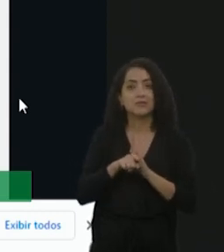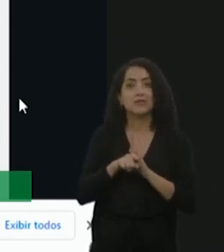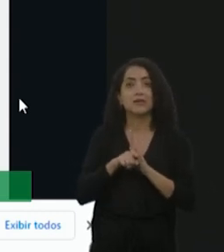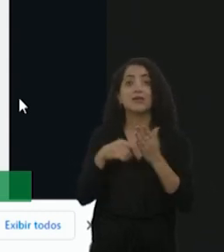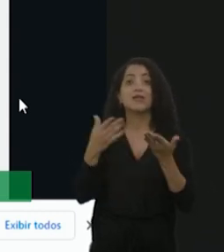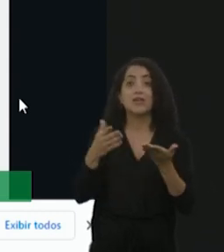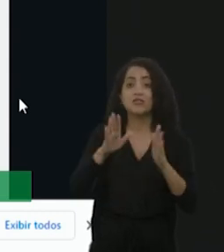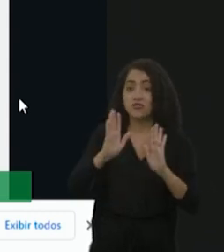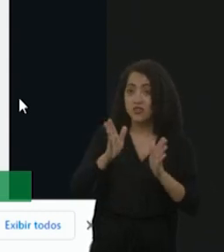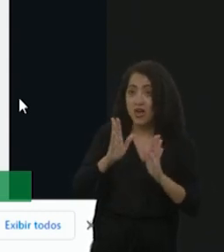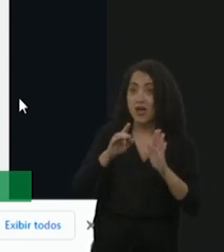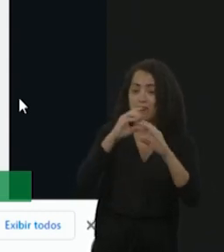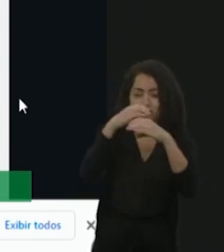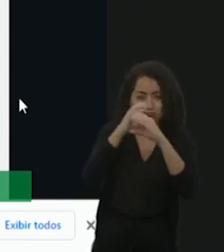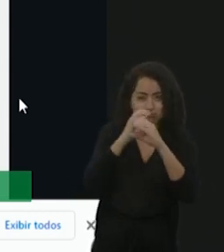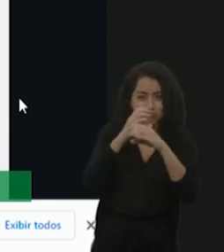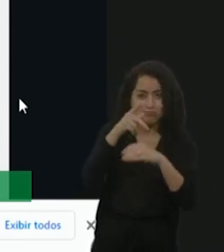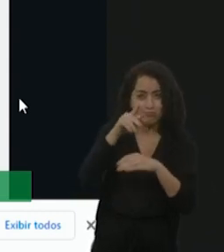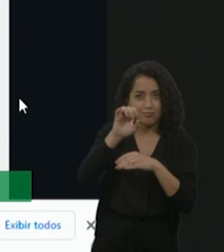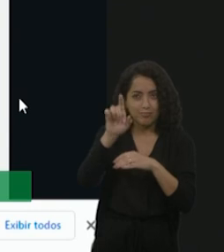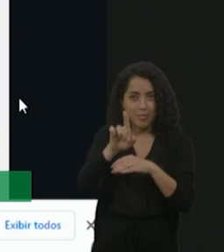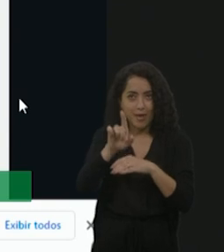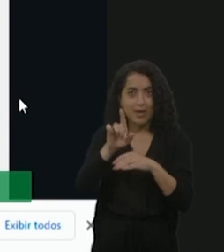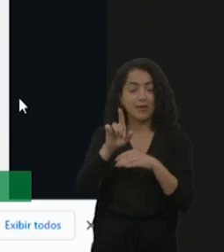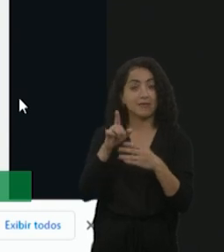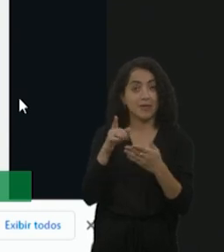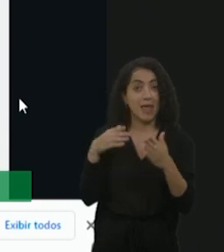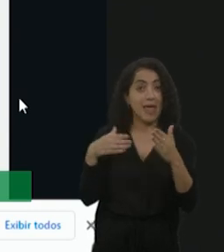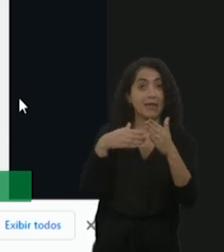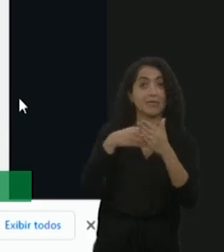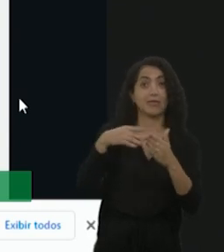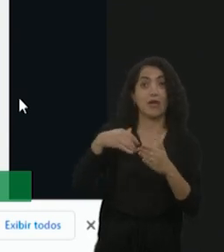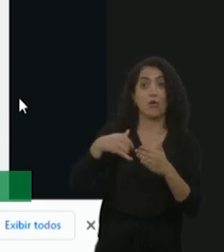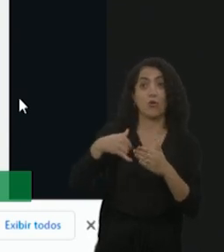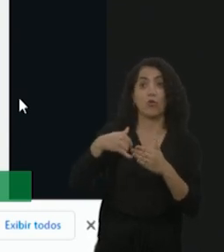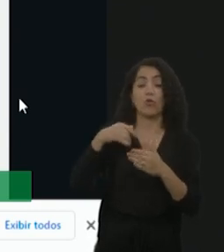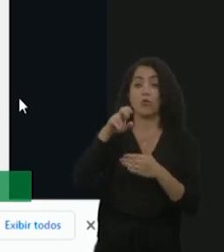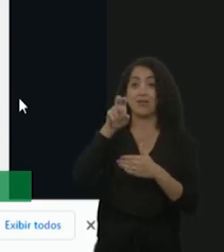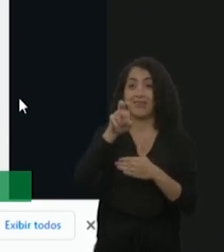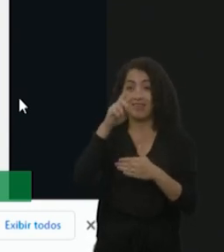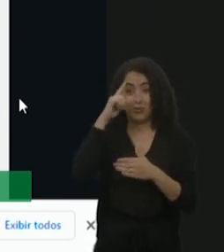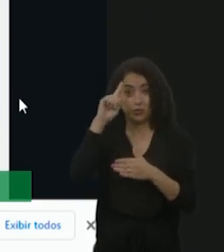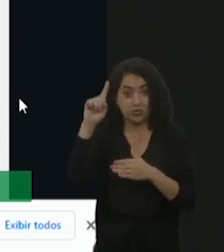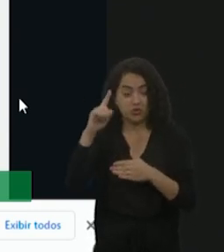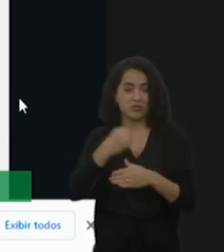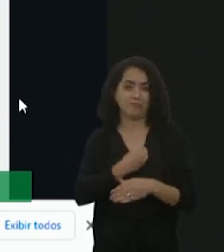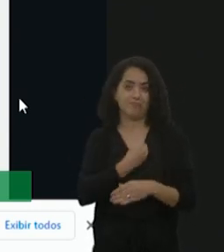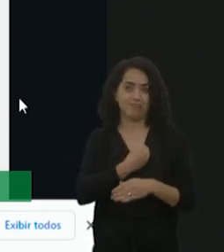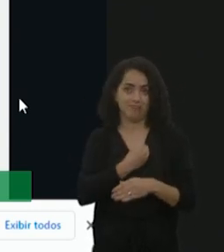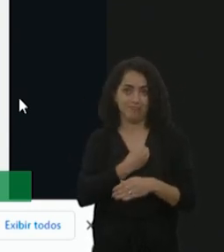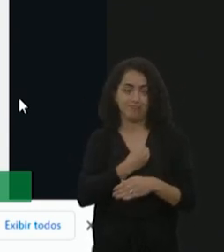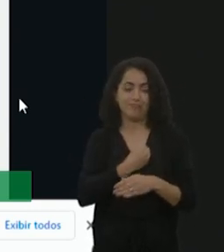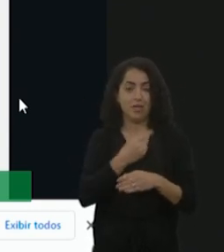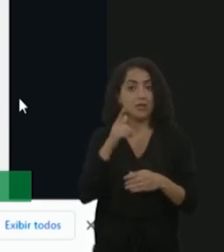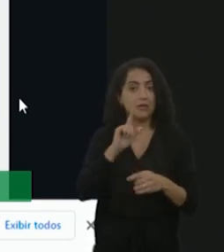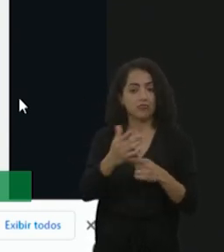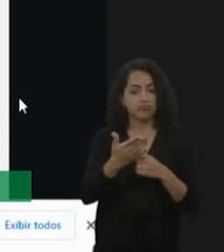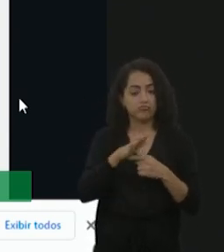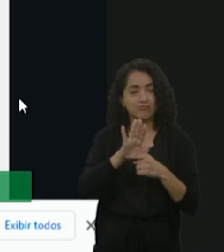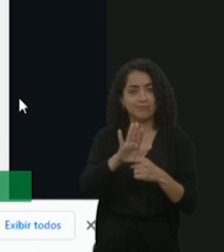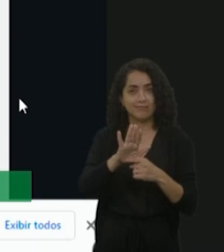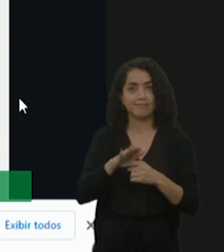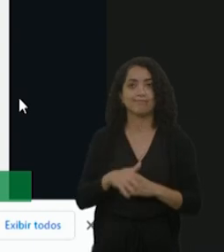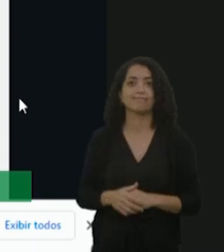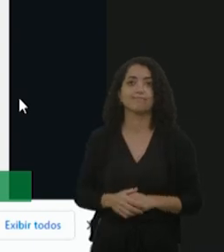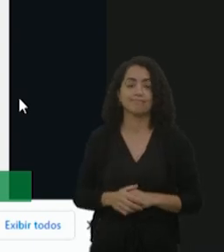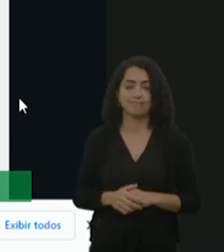fez o teste do bebezinho? É até o quinto dia de vida. Então, as pessoas colaboram com a gente no sucesso da triagem neonatal.